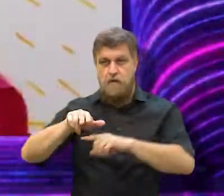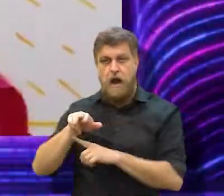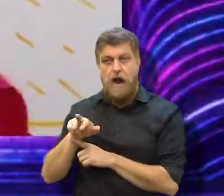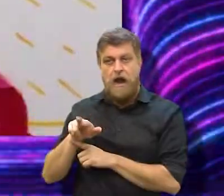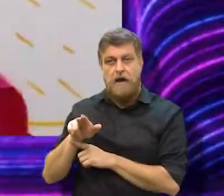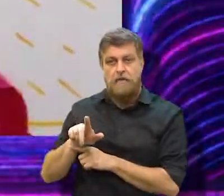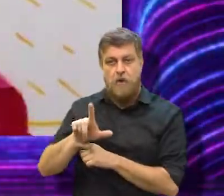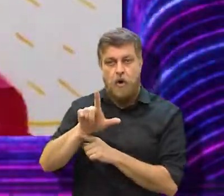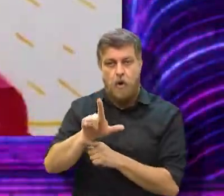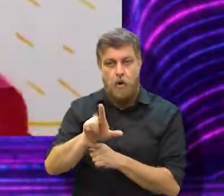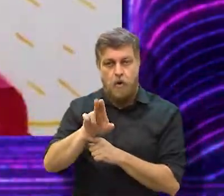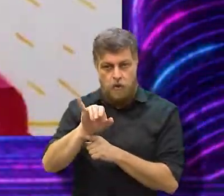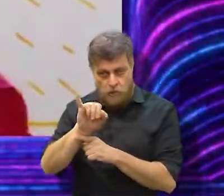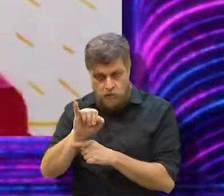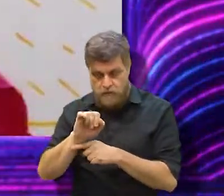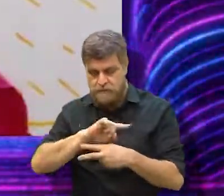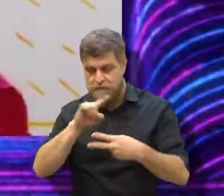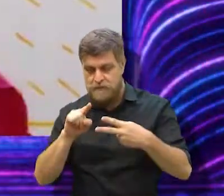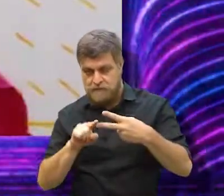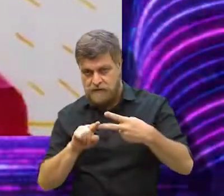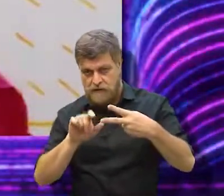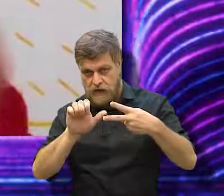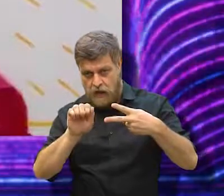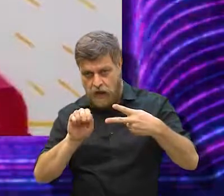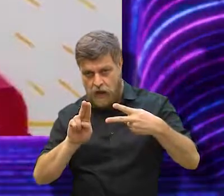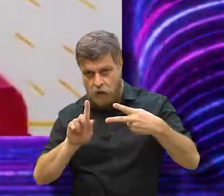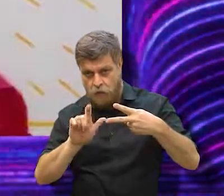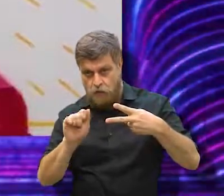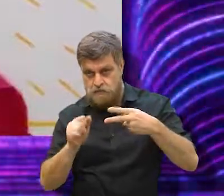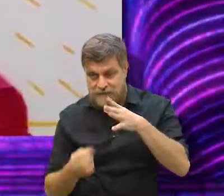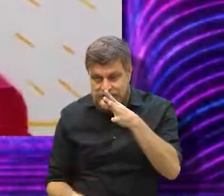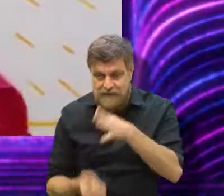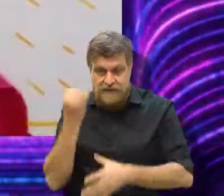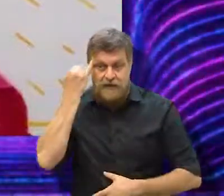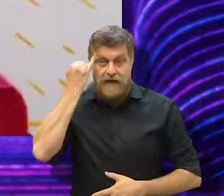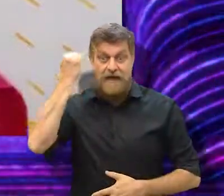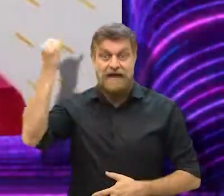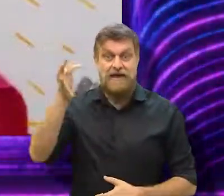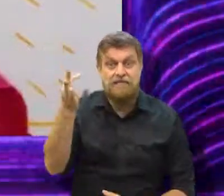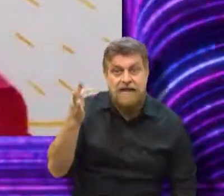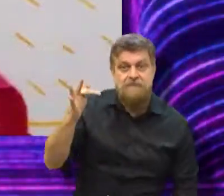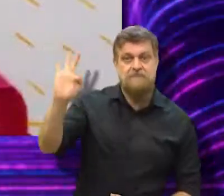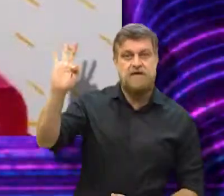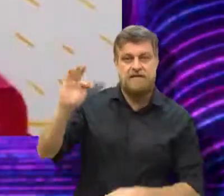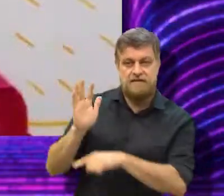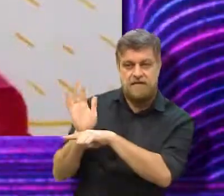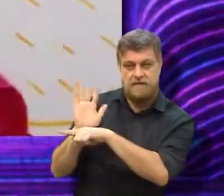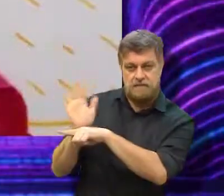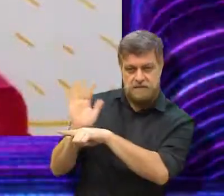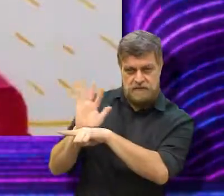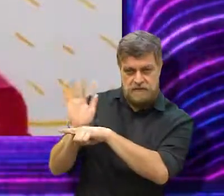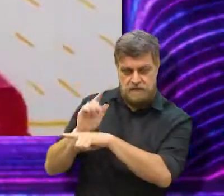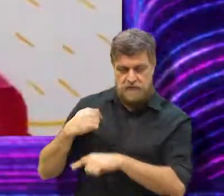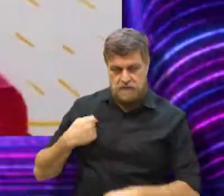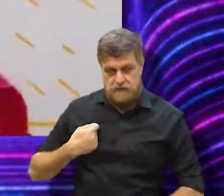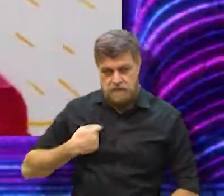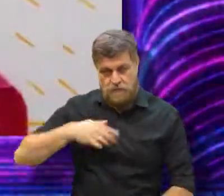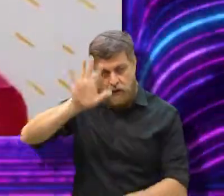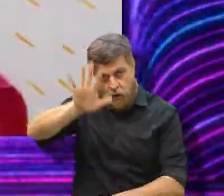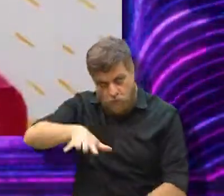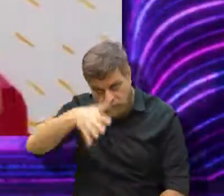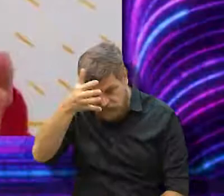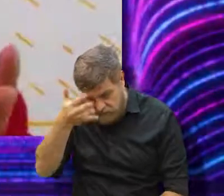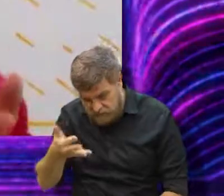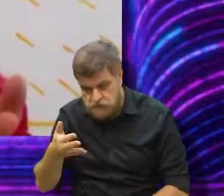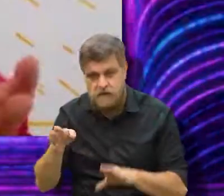Lumière, Louis e Auguste Lumière, os grandes inventores do cinema, lá em Lyon. Então é uma homenagem ao começo do cinema,